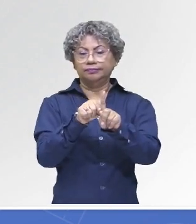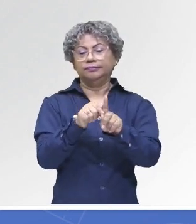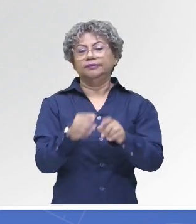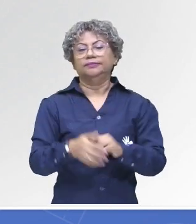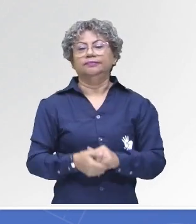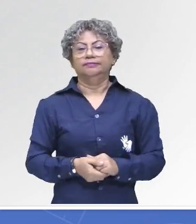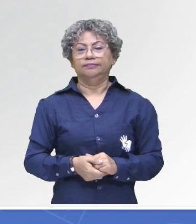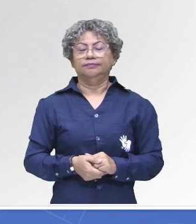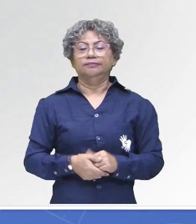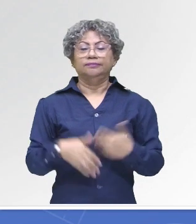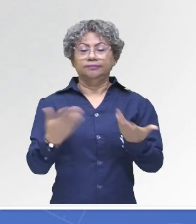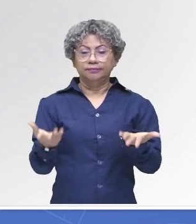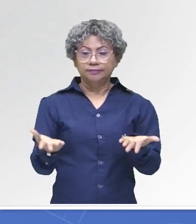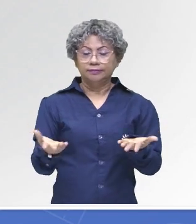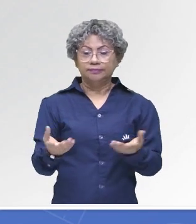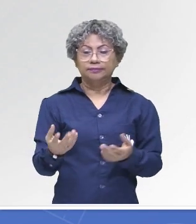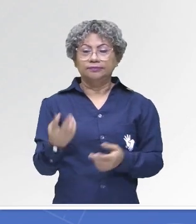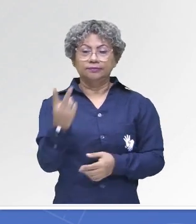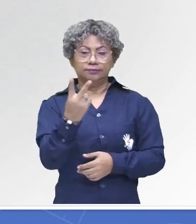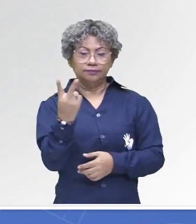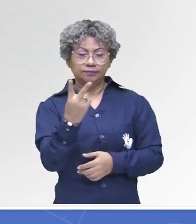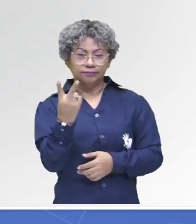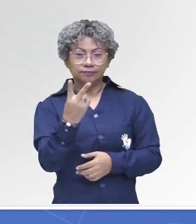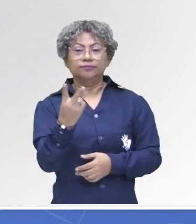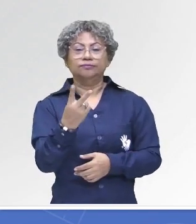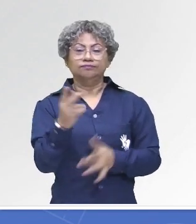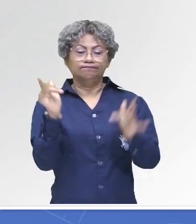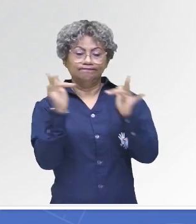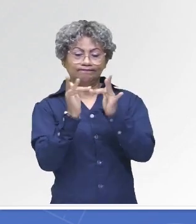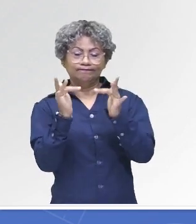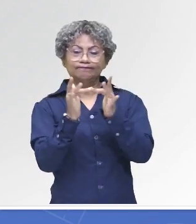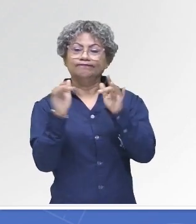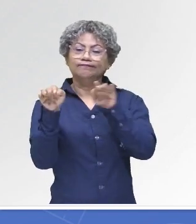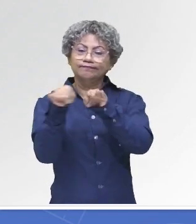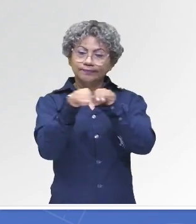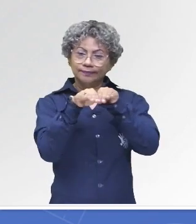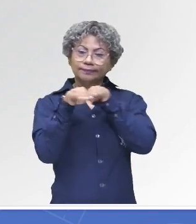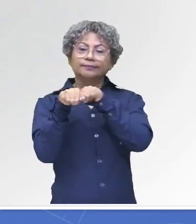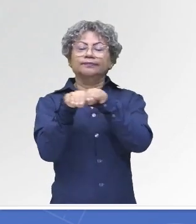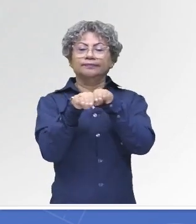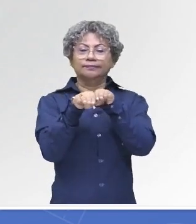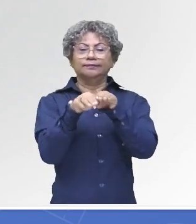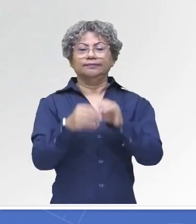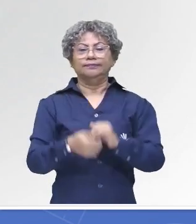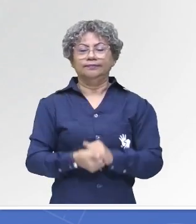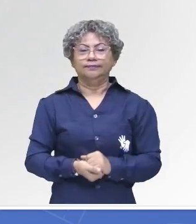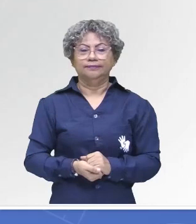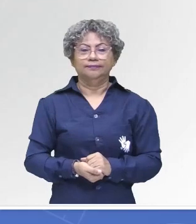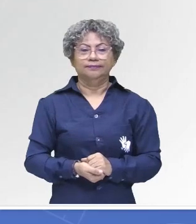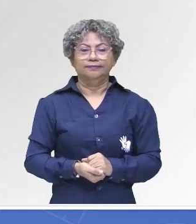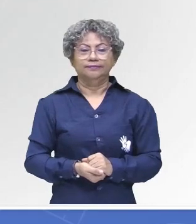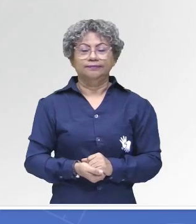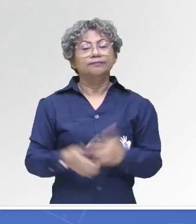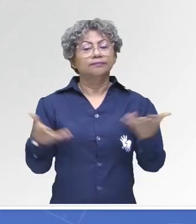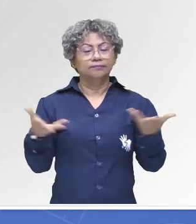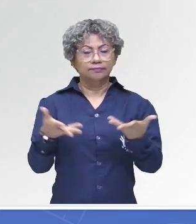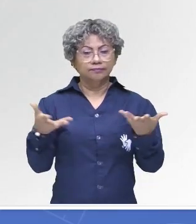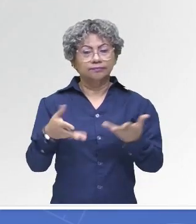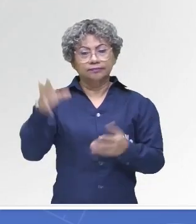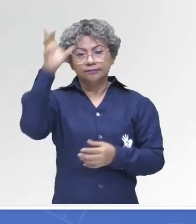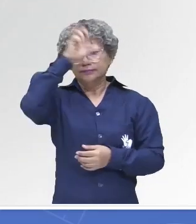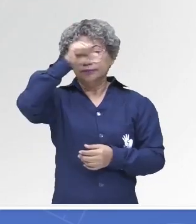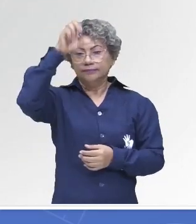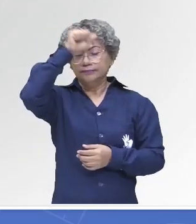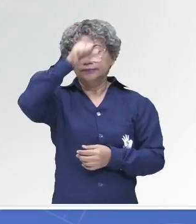corpos estão em equilíbrio térmico quando eles possuem a mesma temperatura, beleza? Bom, agora nós vamos aprender